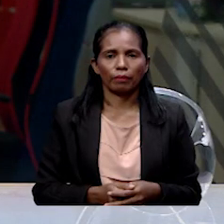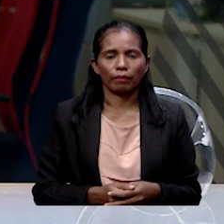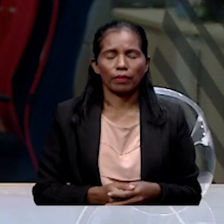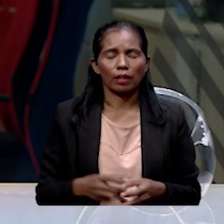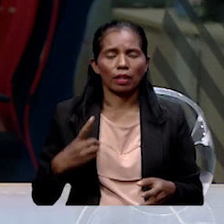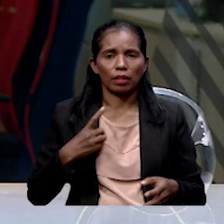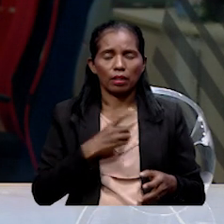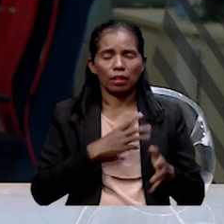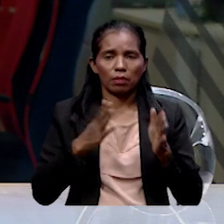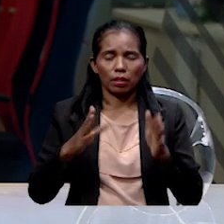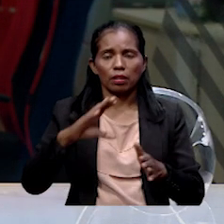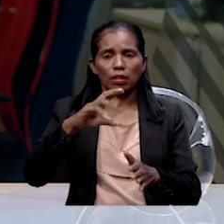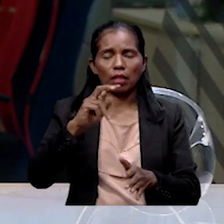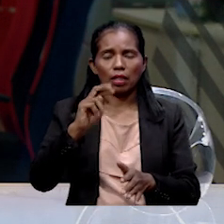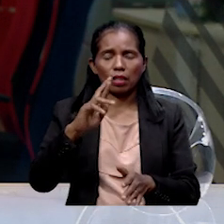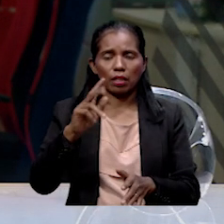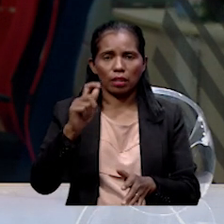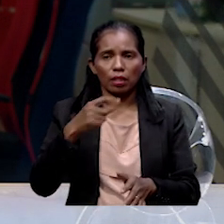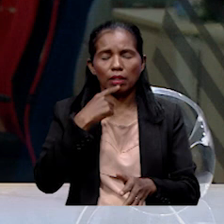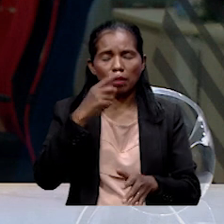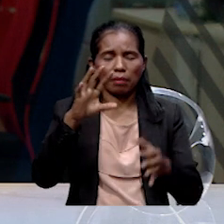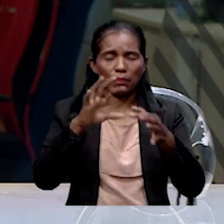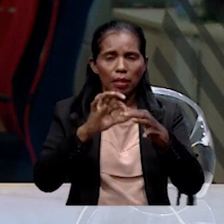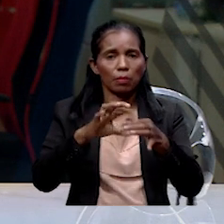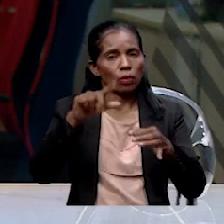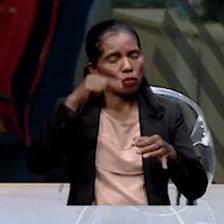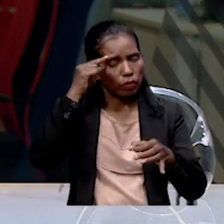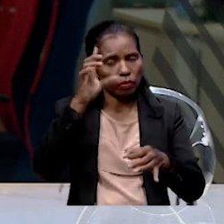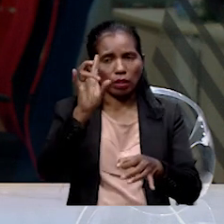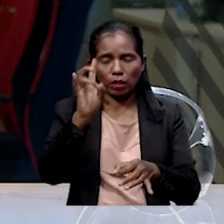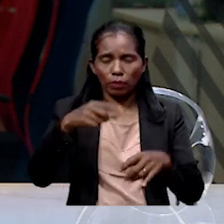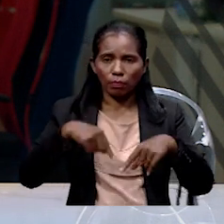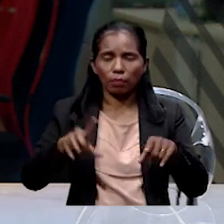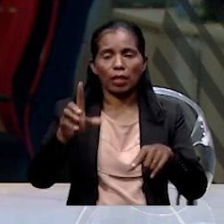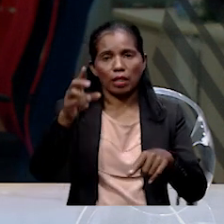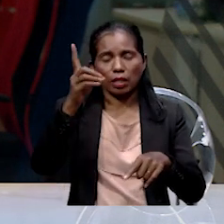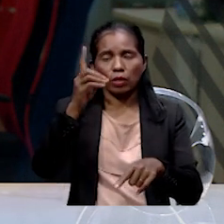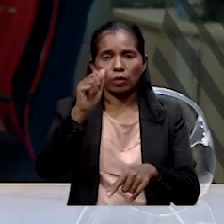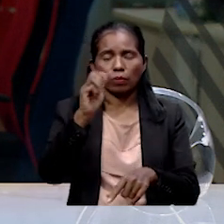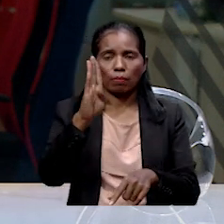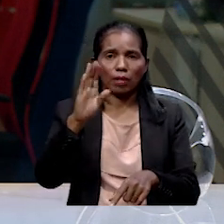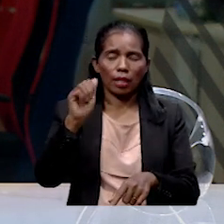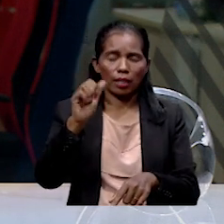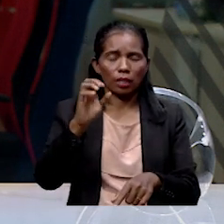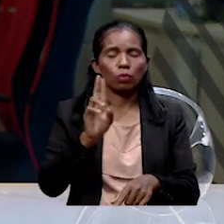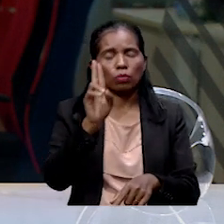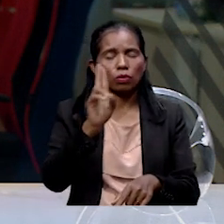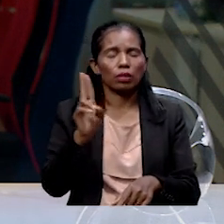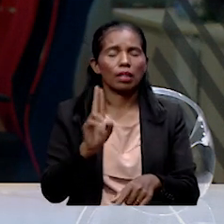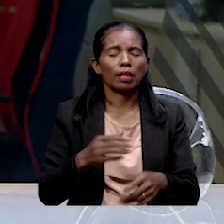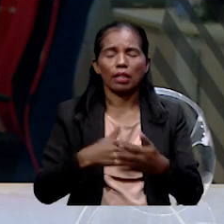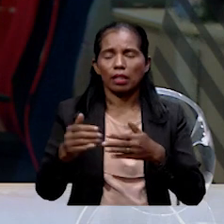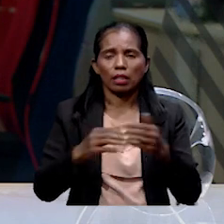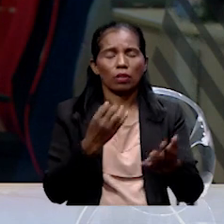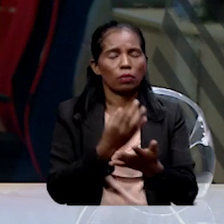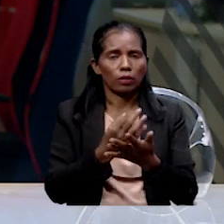Deputada CNRT considera membru governu nain ba Dubai, gasta deit osan, mai bela rezolve transporte maritima ba